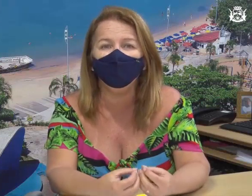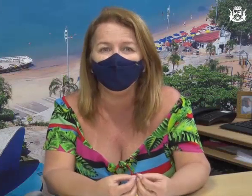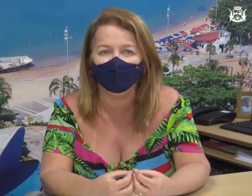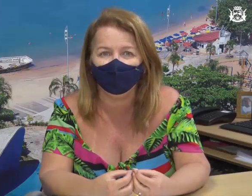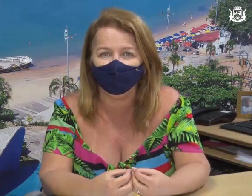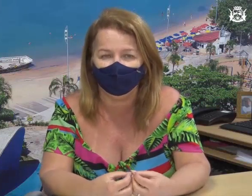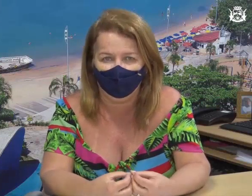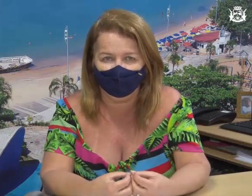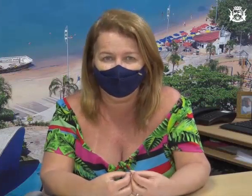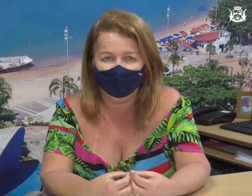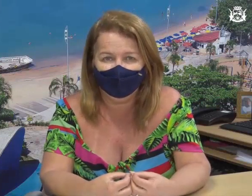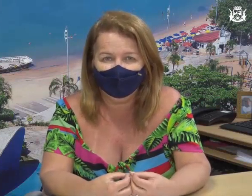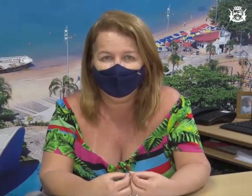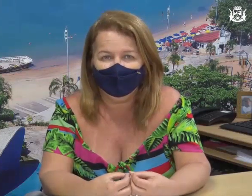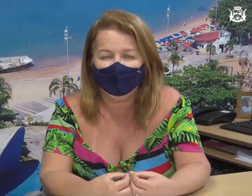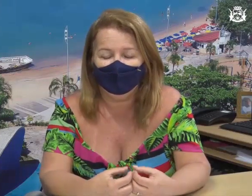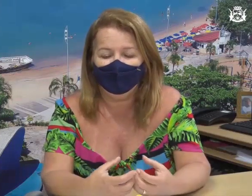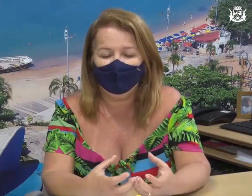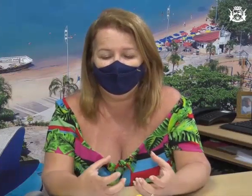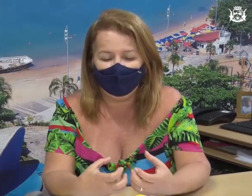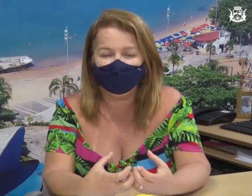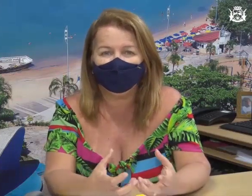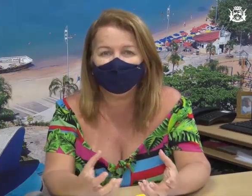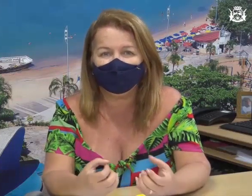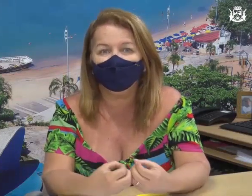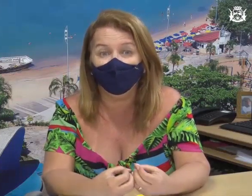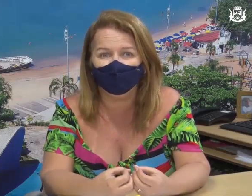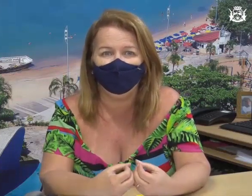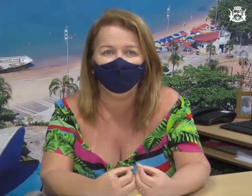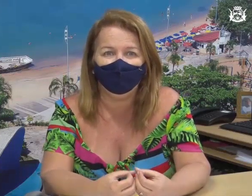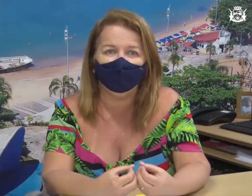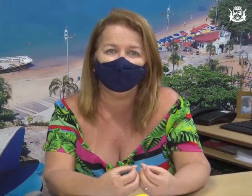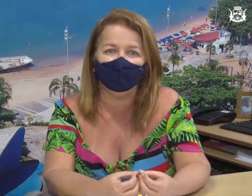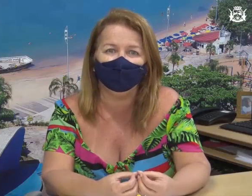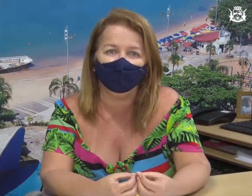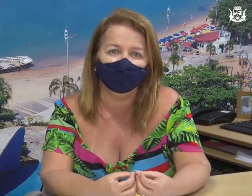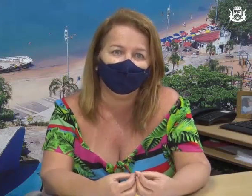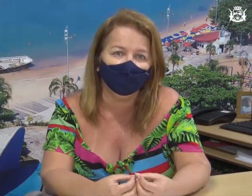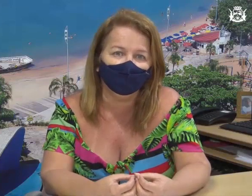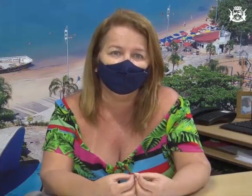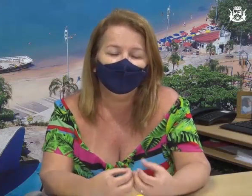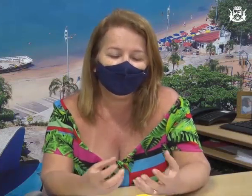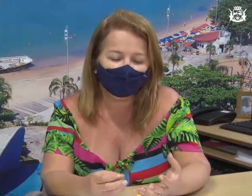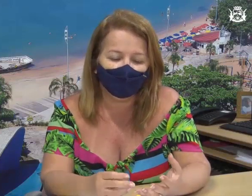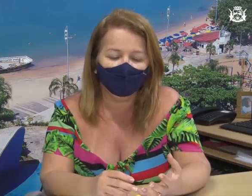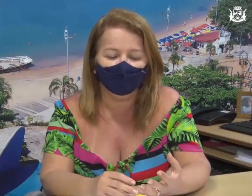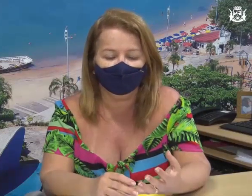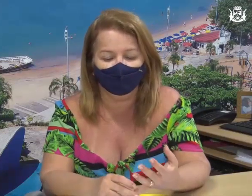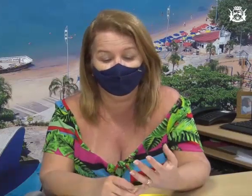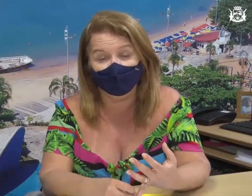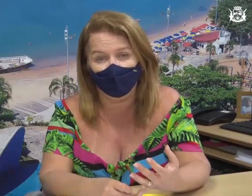que nível que nós estamos. Essa estatística toda é feita na Secretaria de Saúde, que